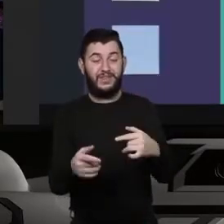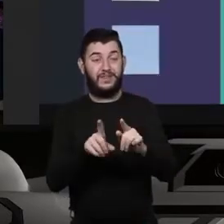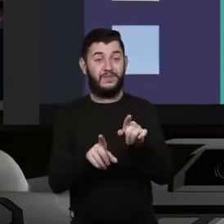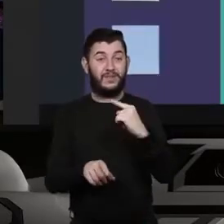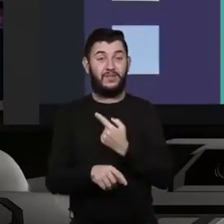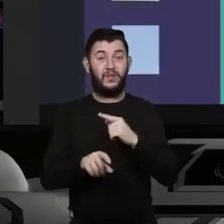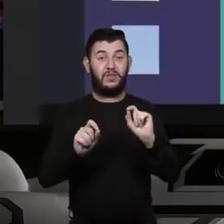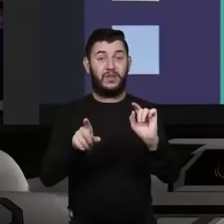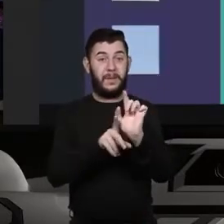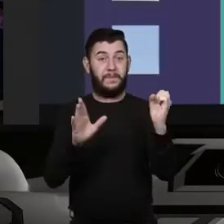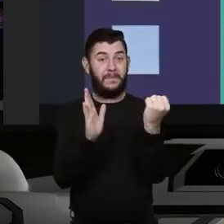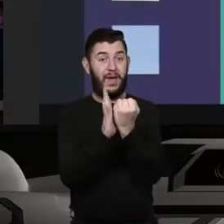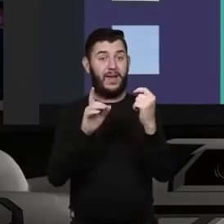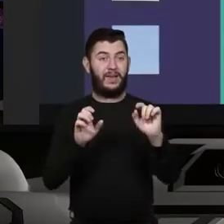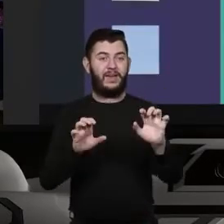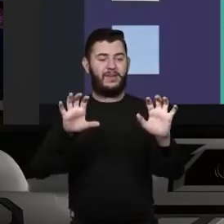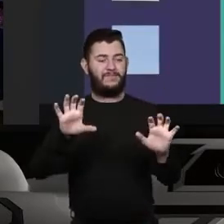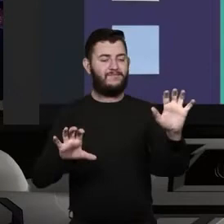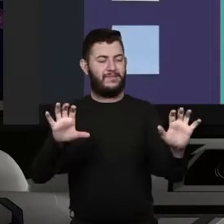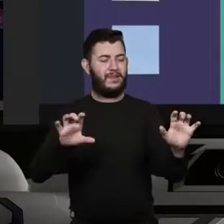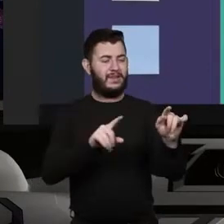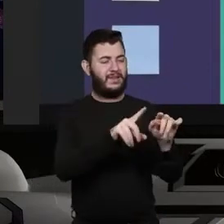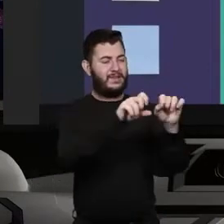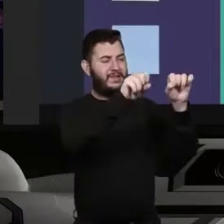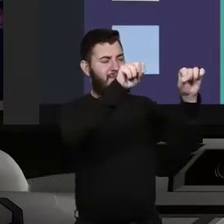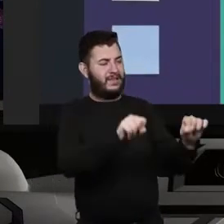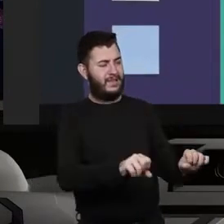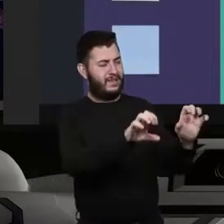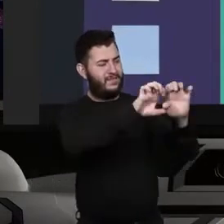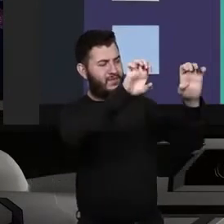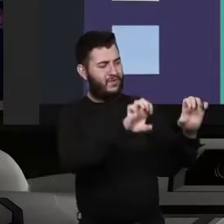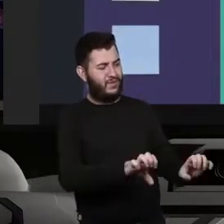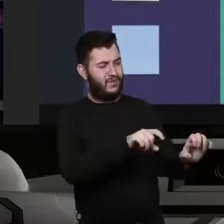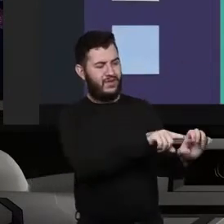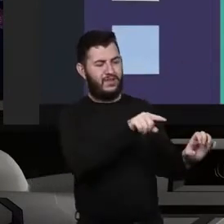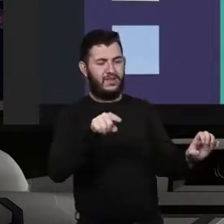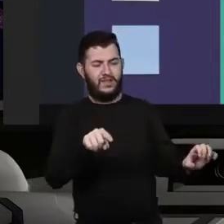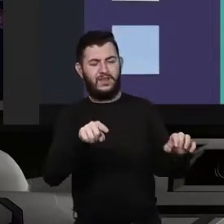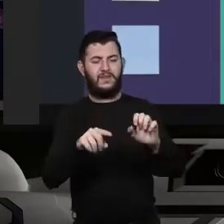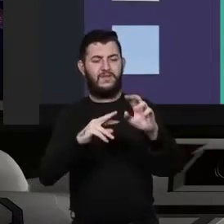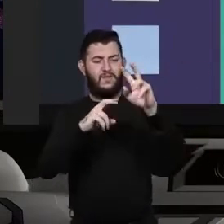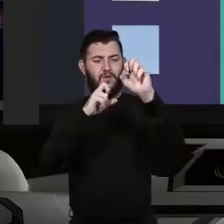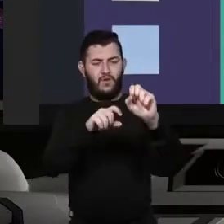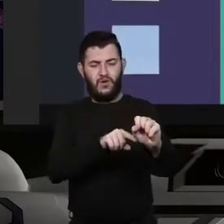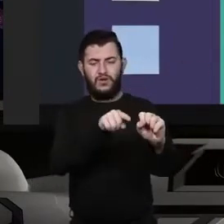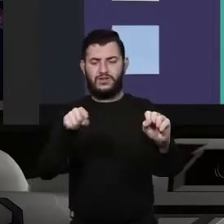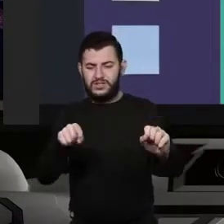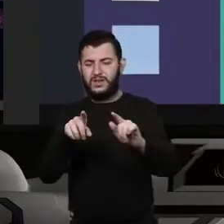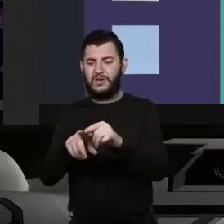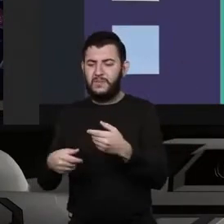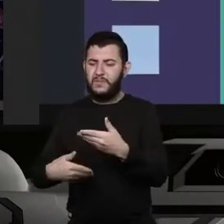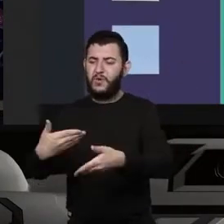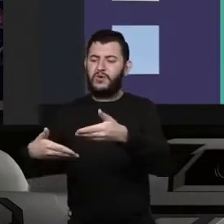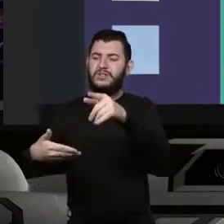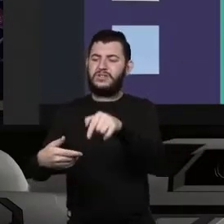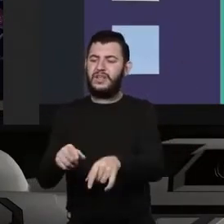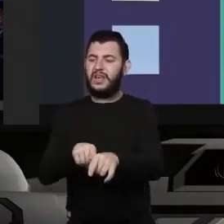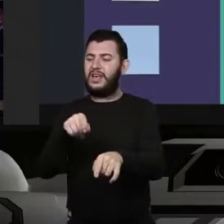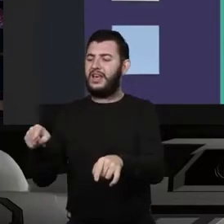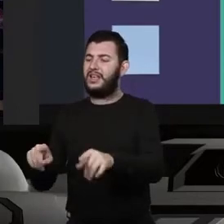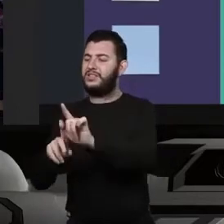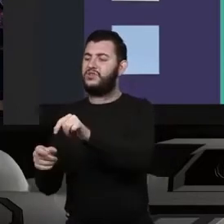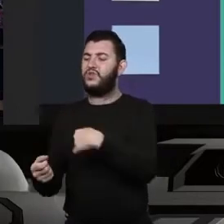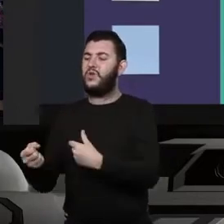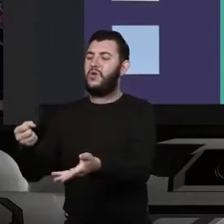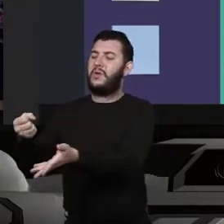se há sistema estruturante, quais são as forças, os macroprocessos estabelecidos, quais são as lacunas, o que está faltando